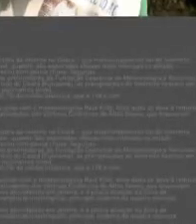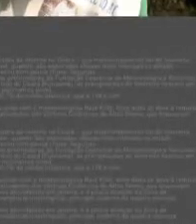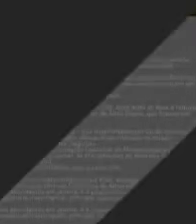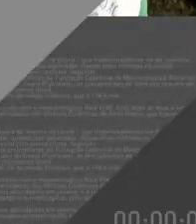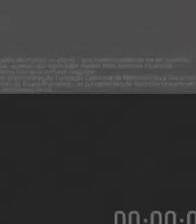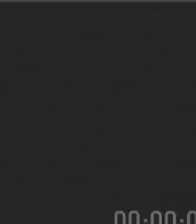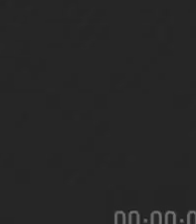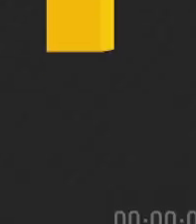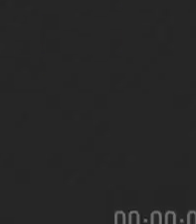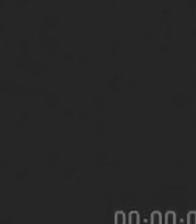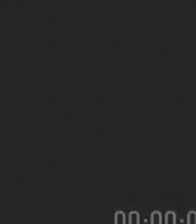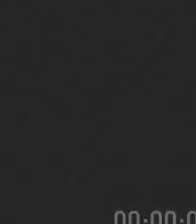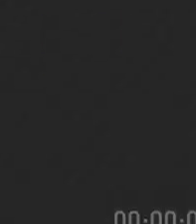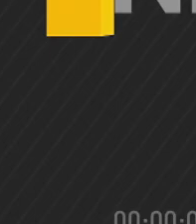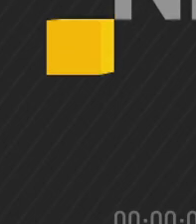ae